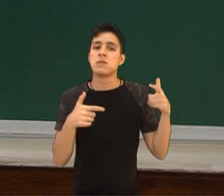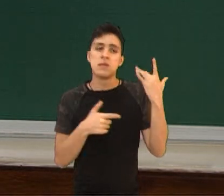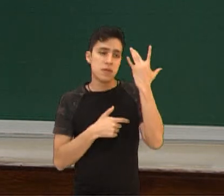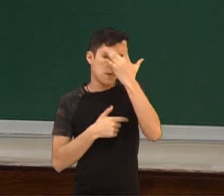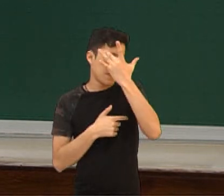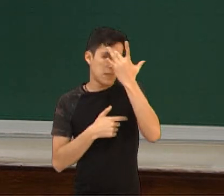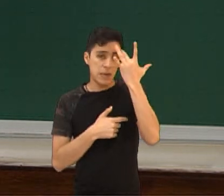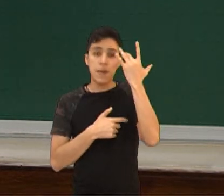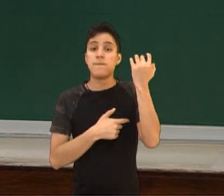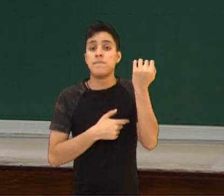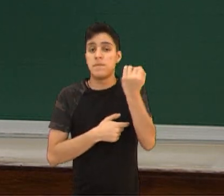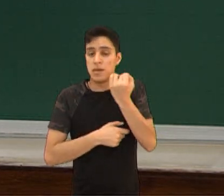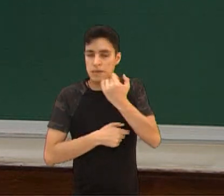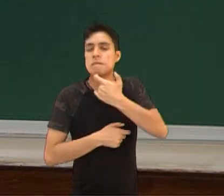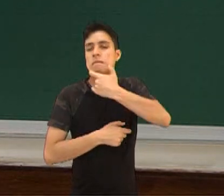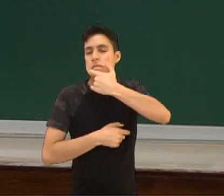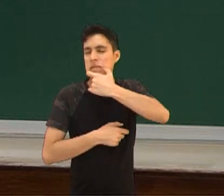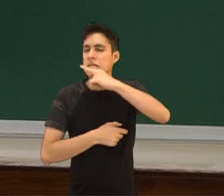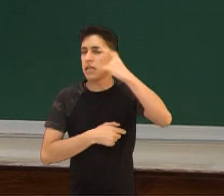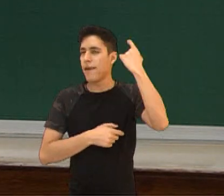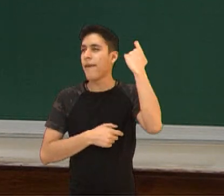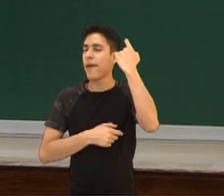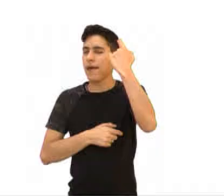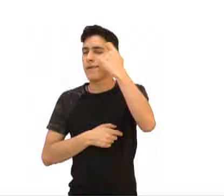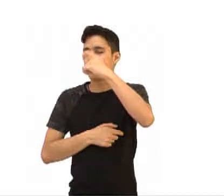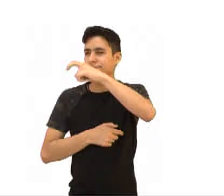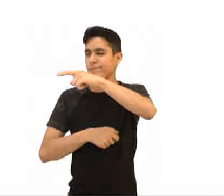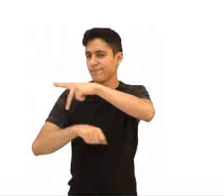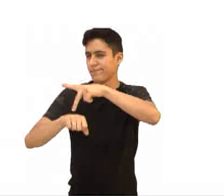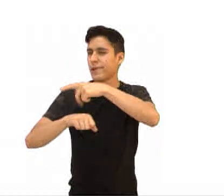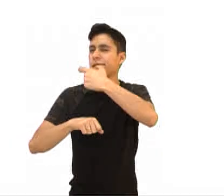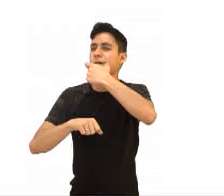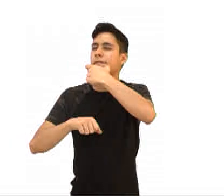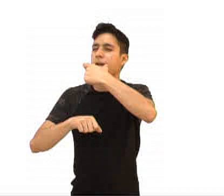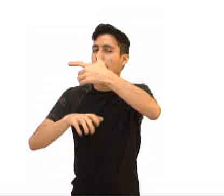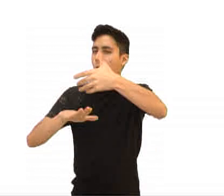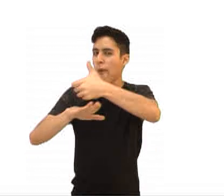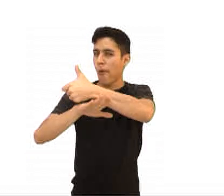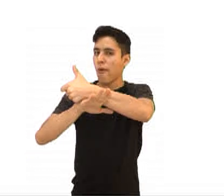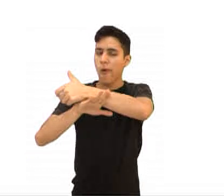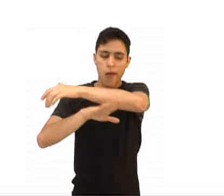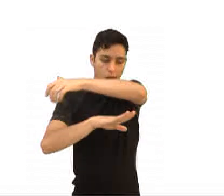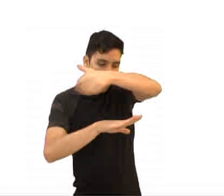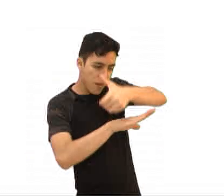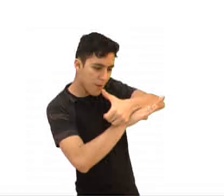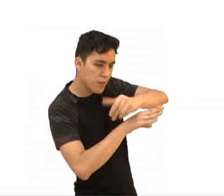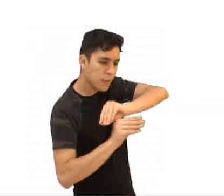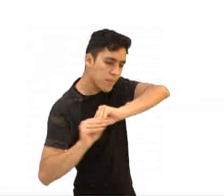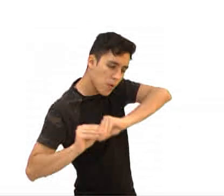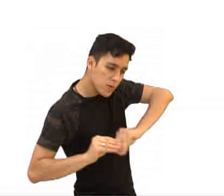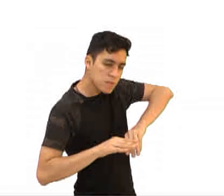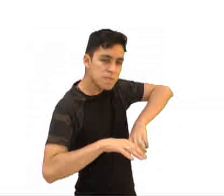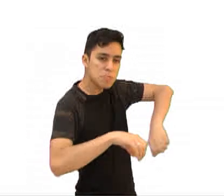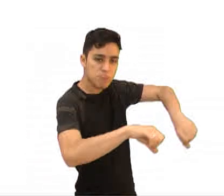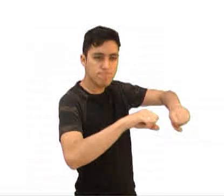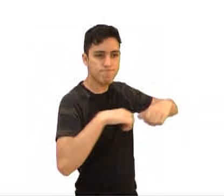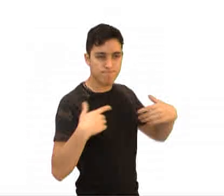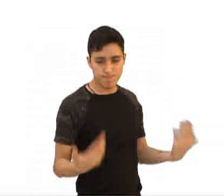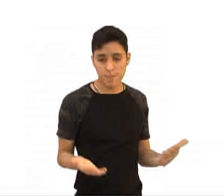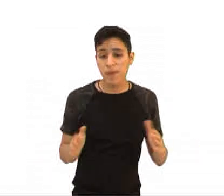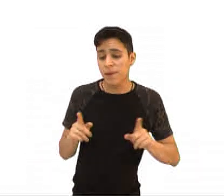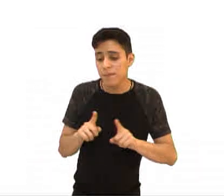os colonizadores que vieram da Inglaterra. Aí nós ficamos com 3 países com extensas áreas de